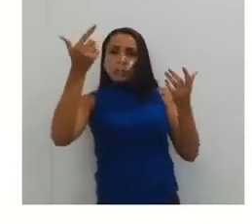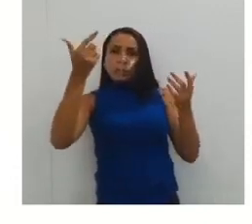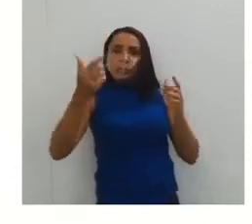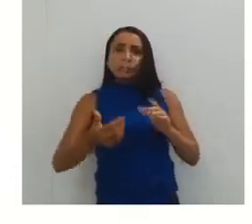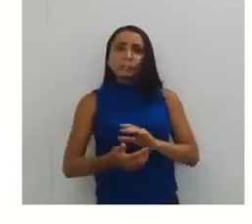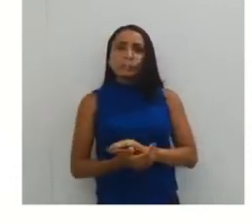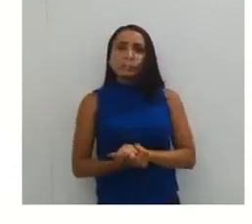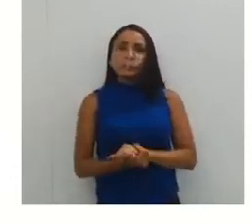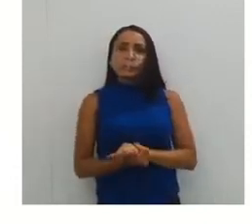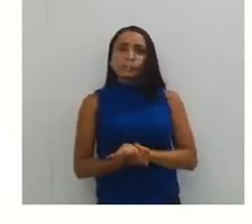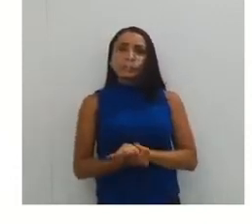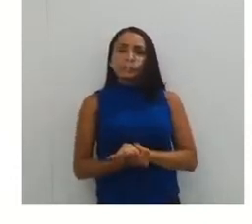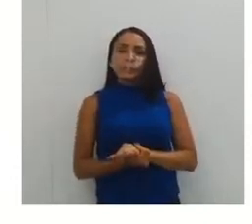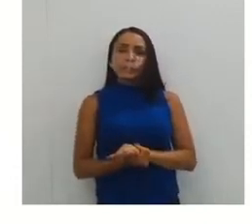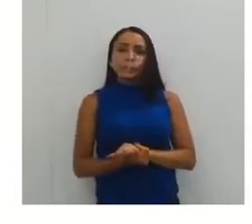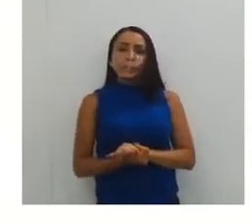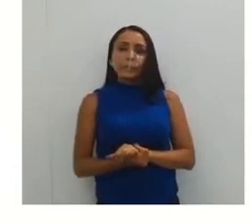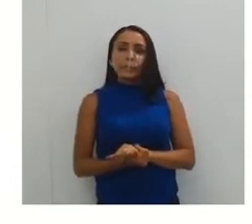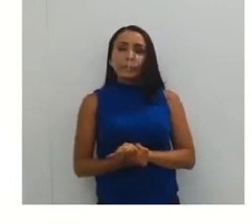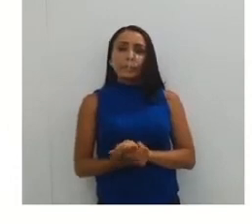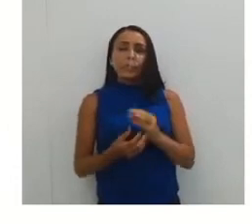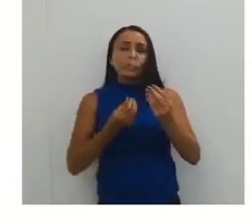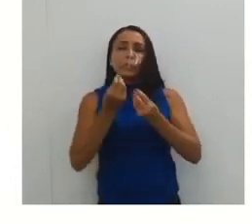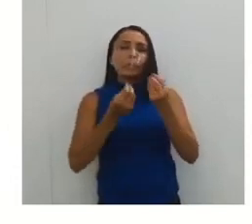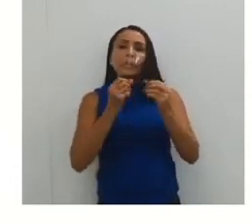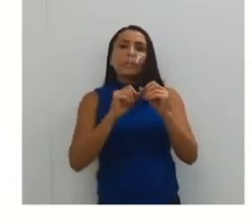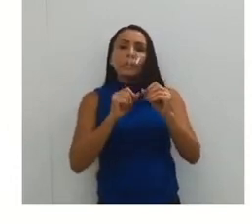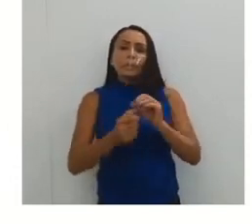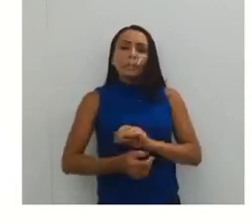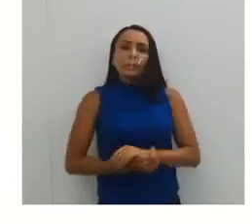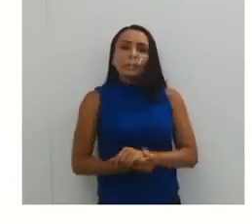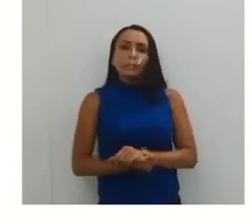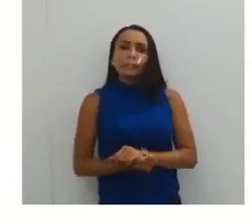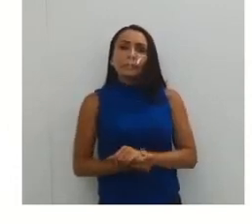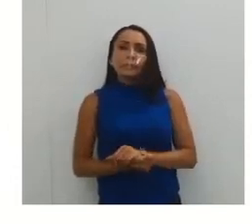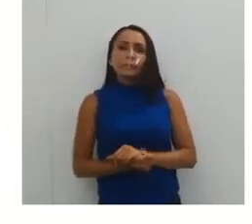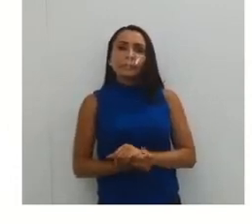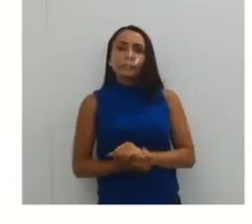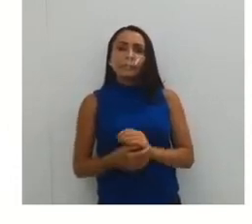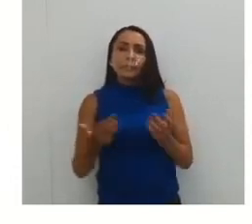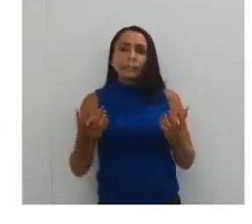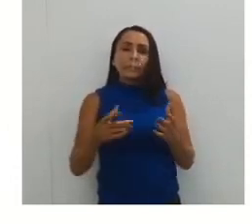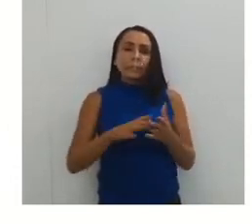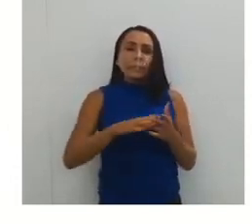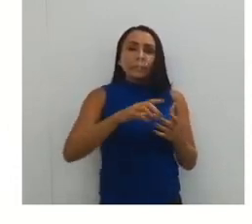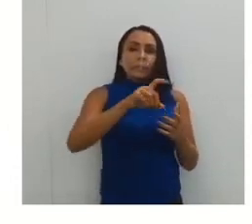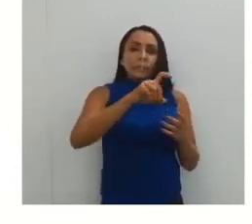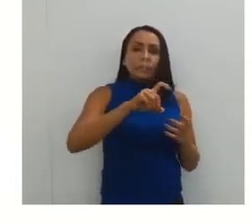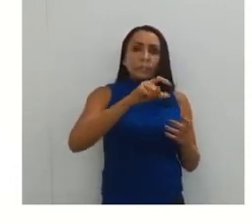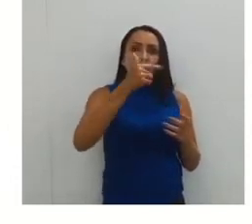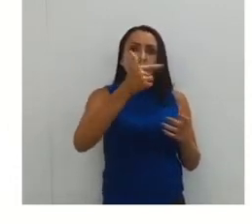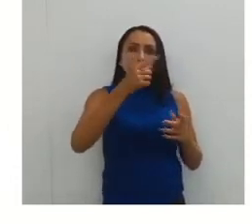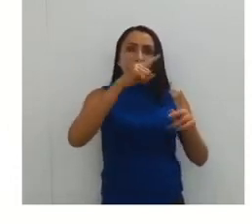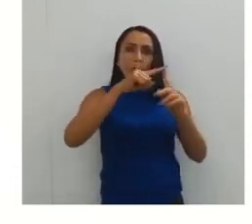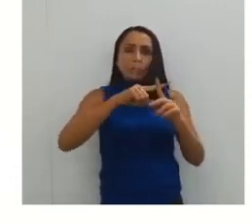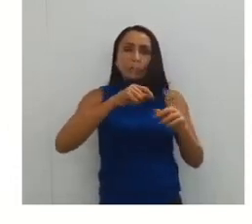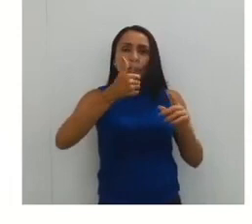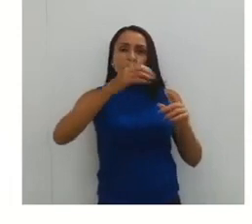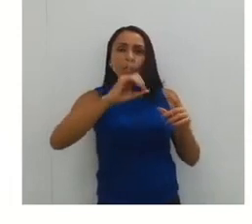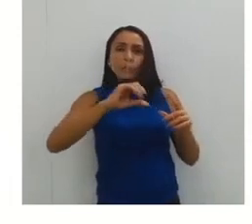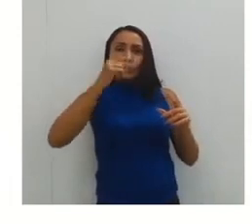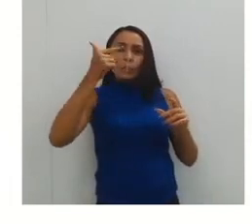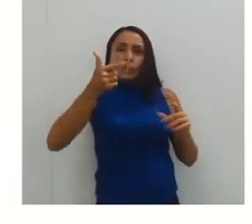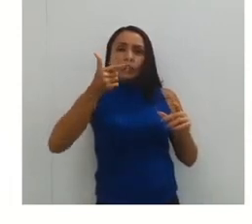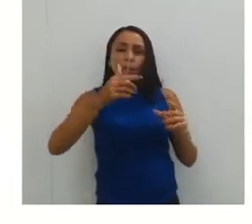quadrado. E qual é o esqueminha? Isso mesmo. O quadrado do primeiro mais duas vezes o primeiro vezes o